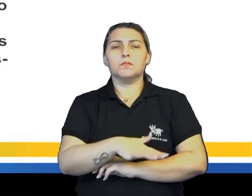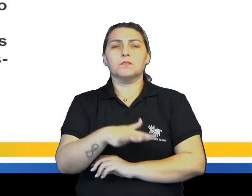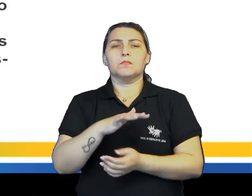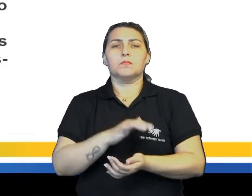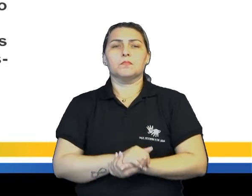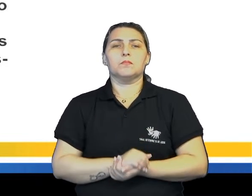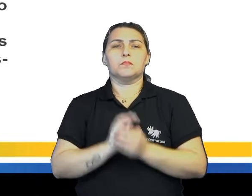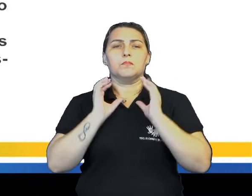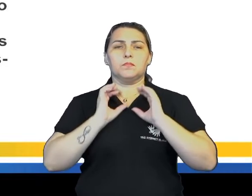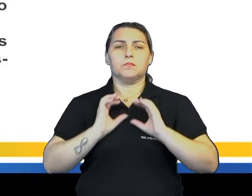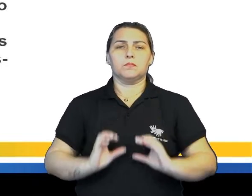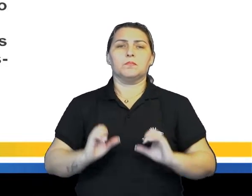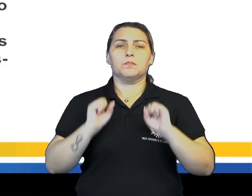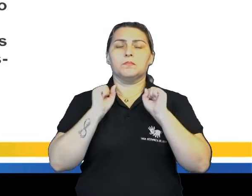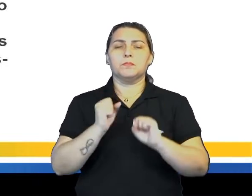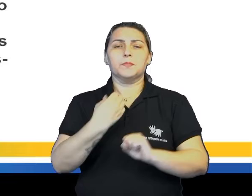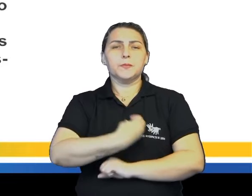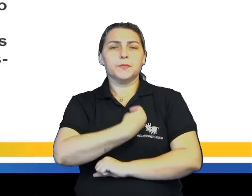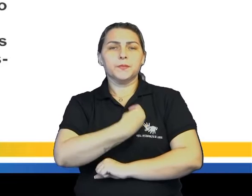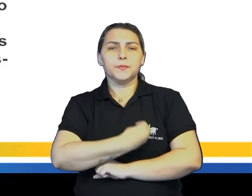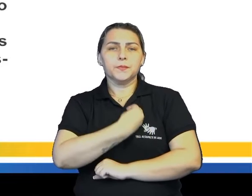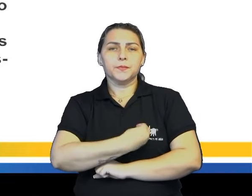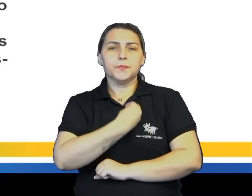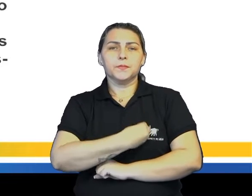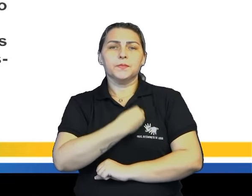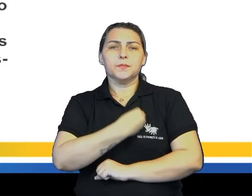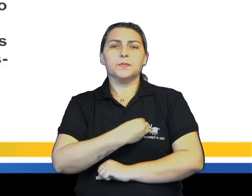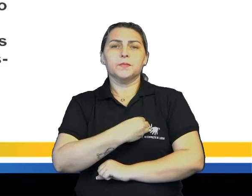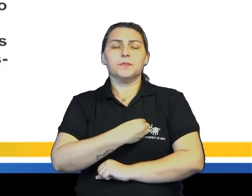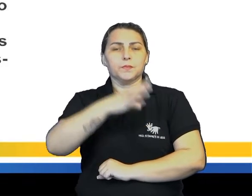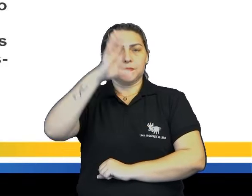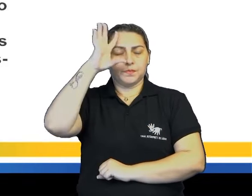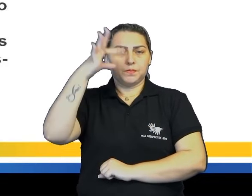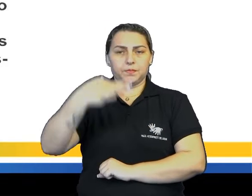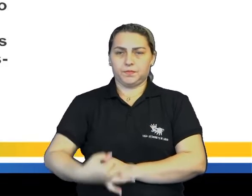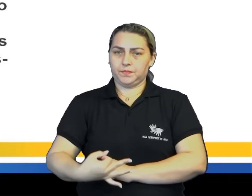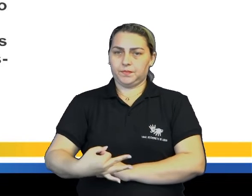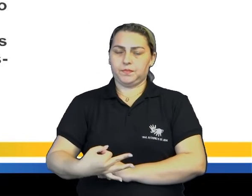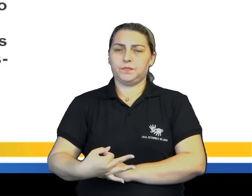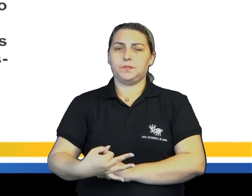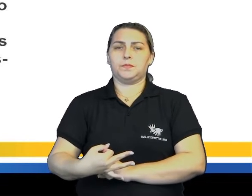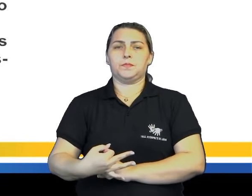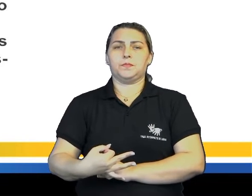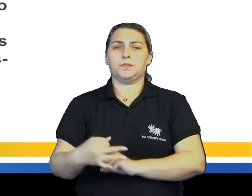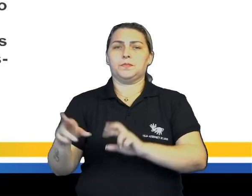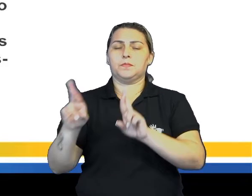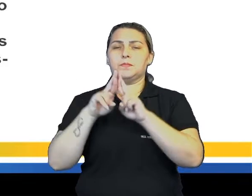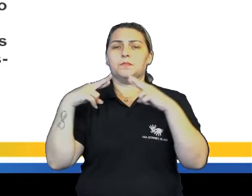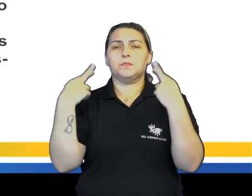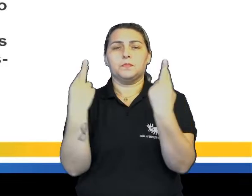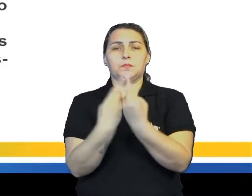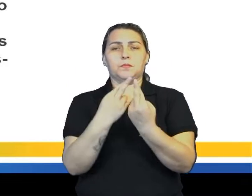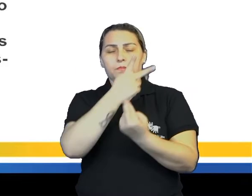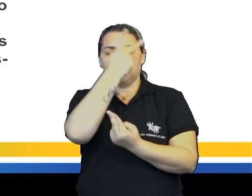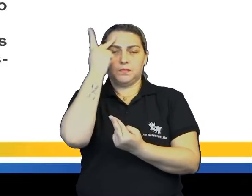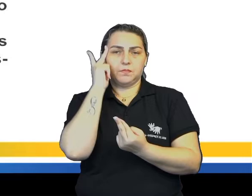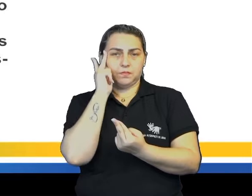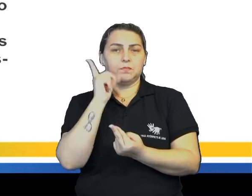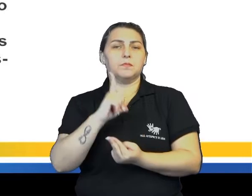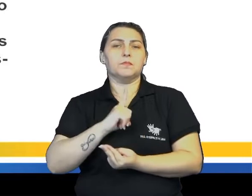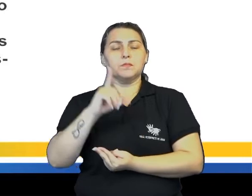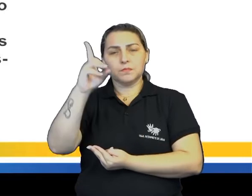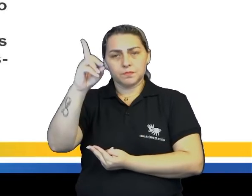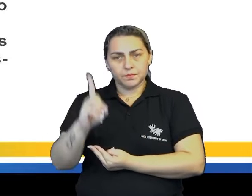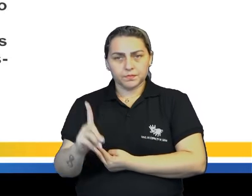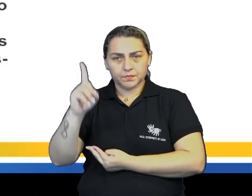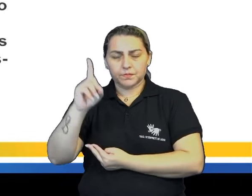qual todo e qualquer cidadão pode participar ativamente da tomada de decisões. Pense numa reunião em que todas as pessoas têm